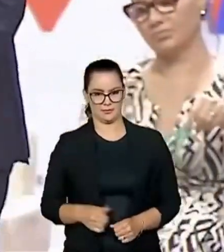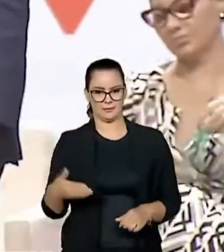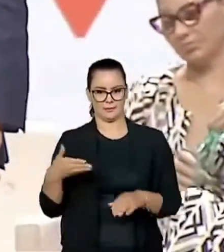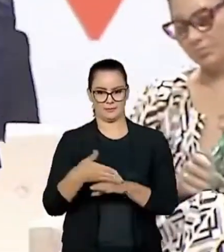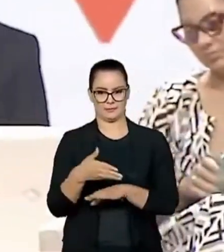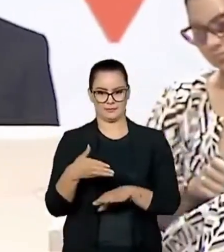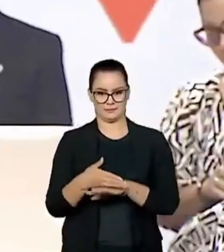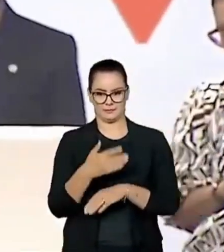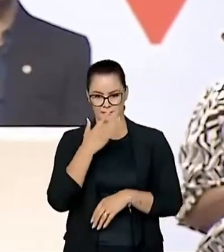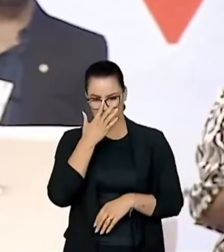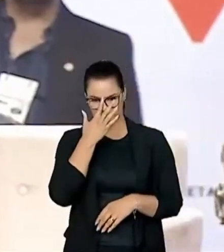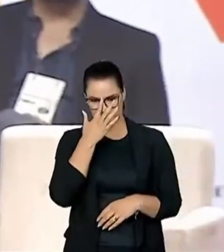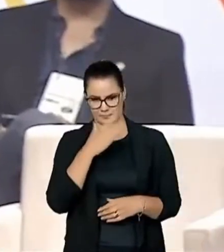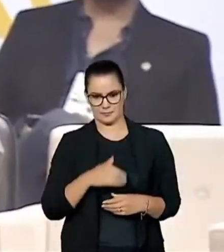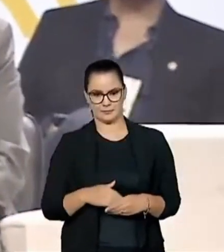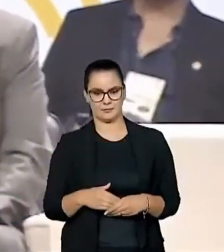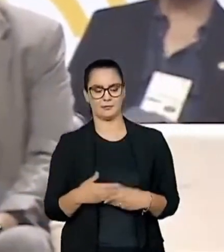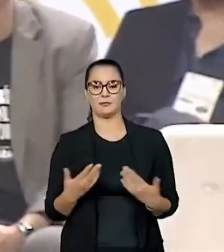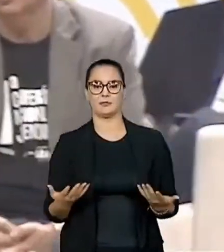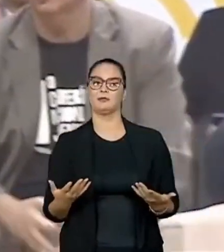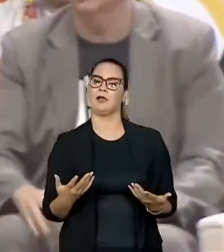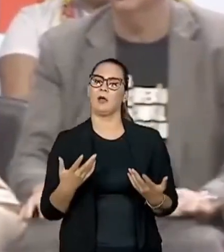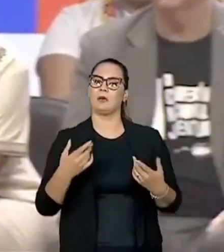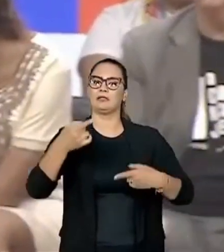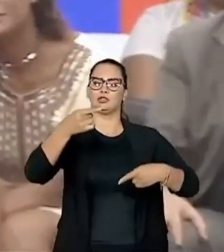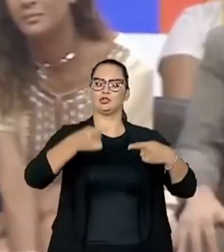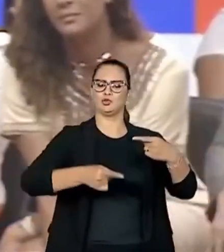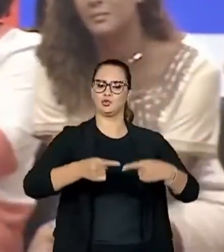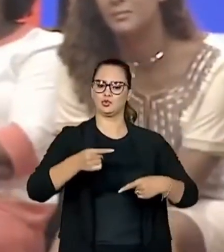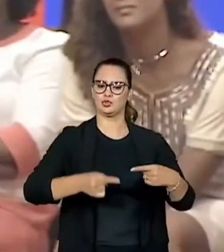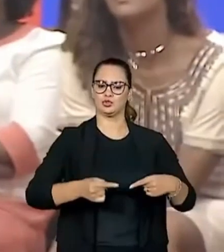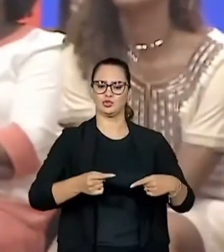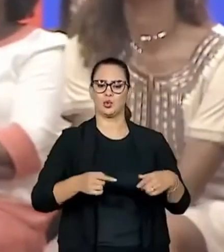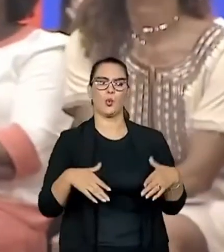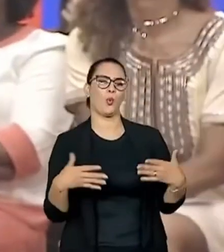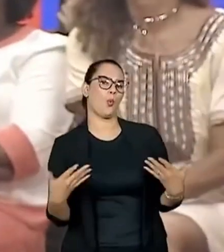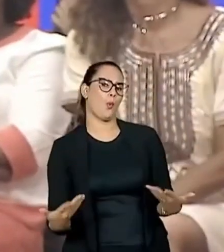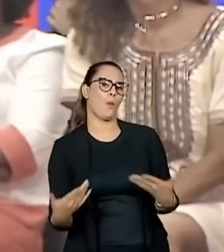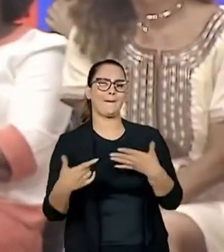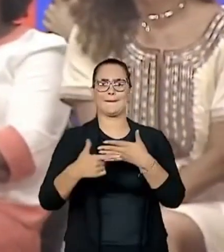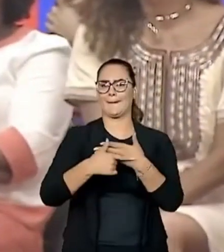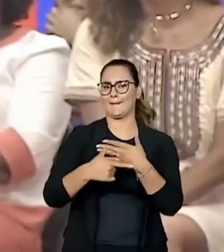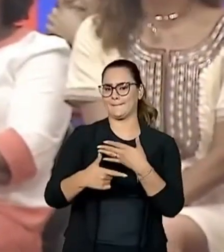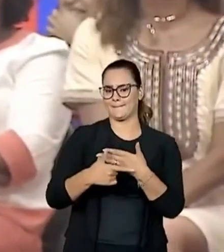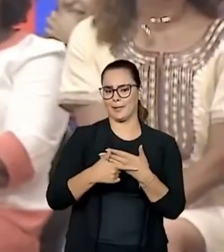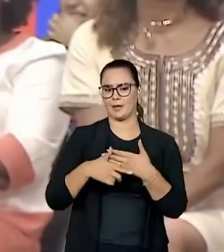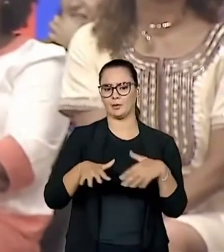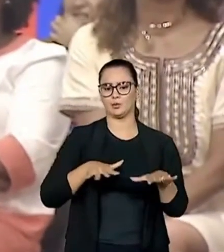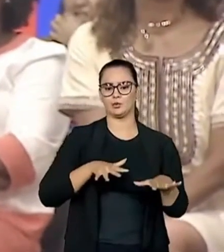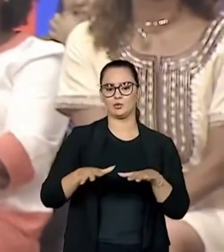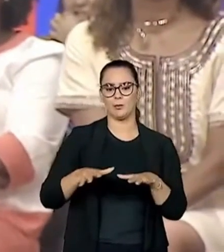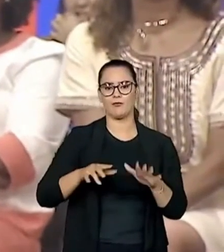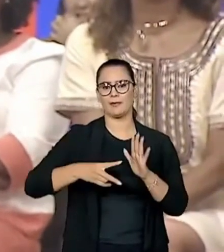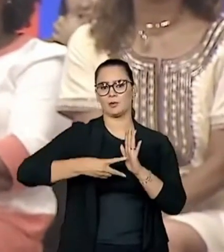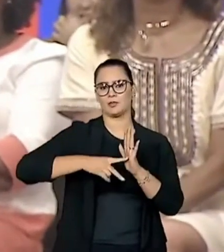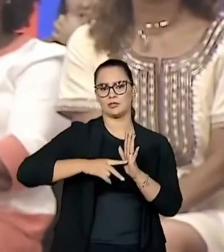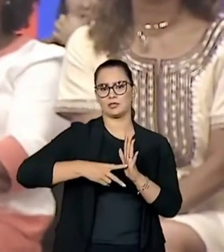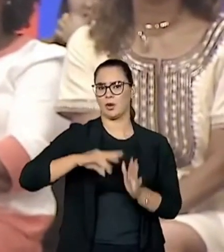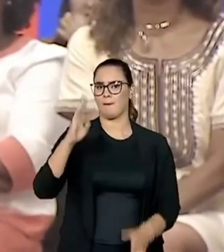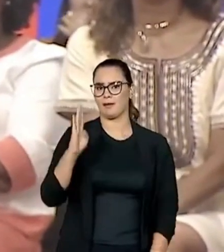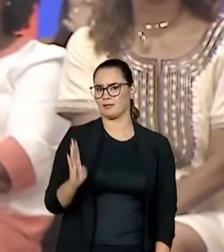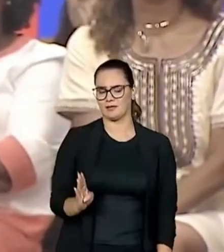participando. Então, nós vamos rediscutir qual será o papel do movimento sindical